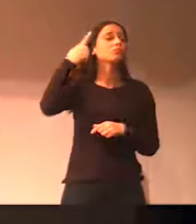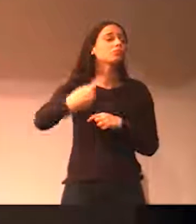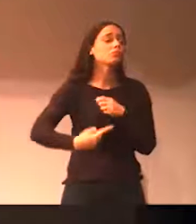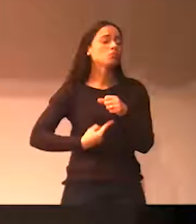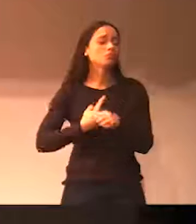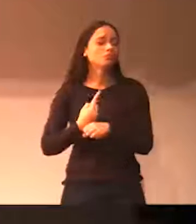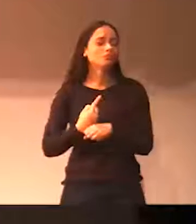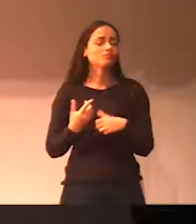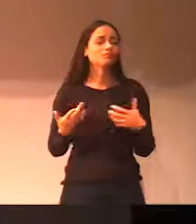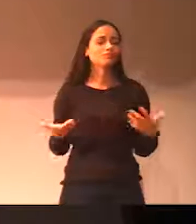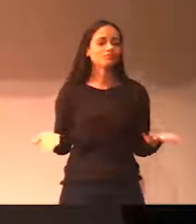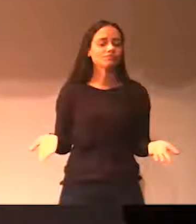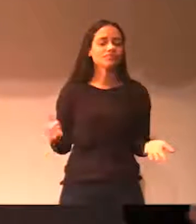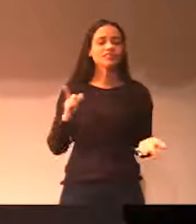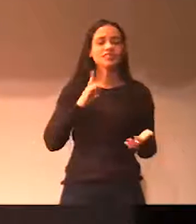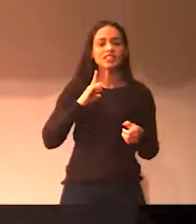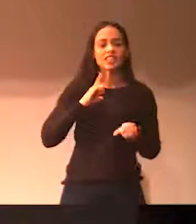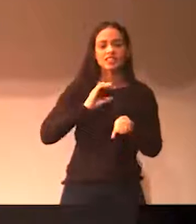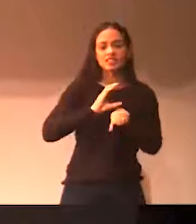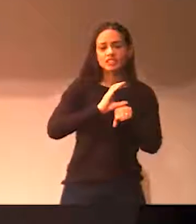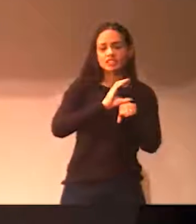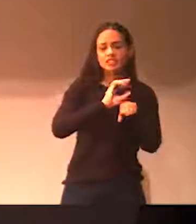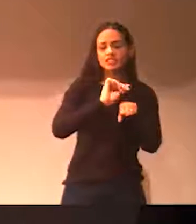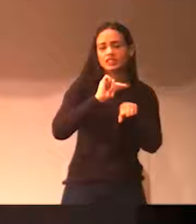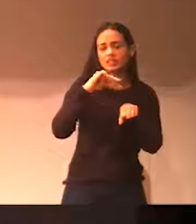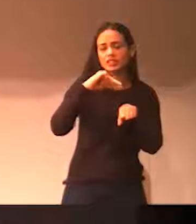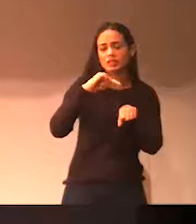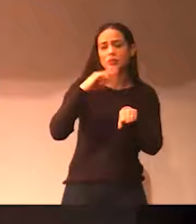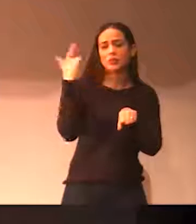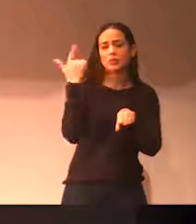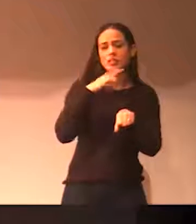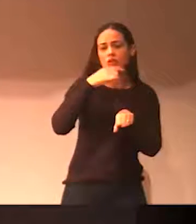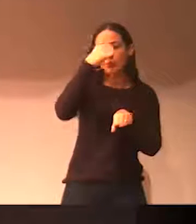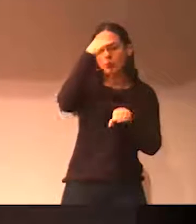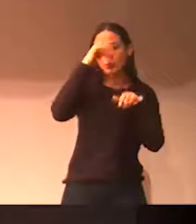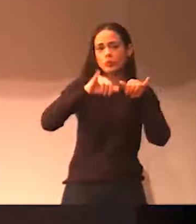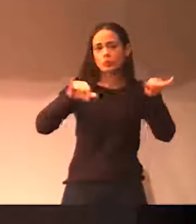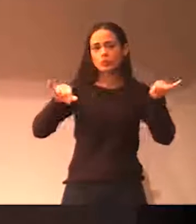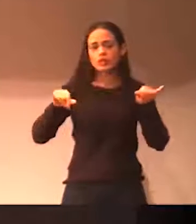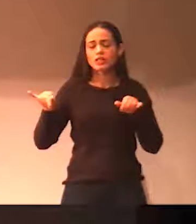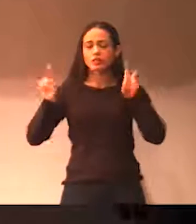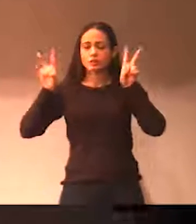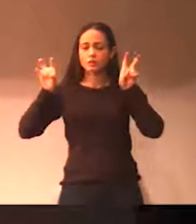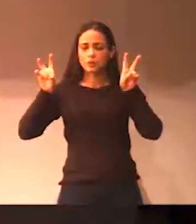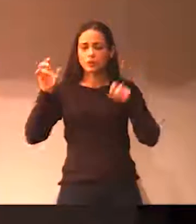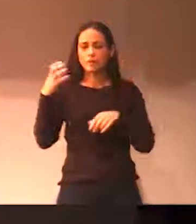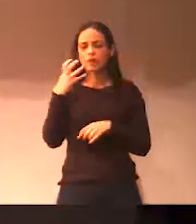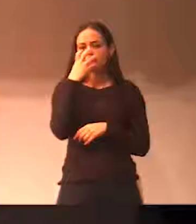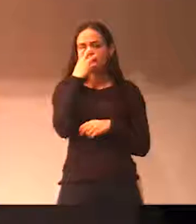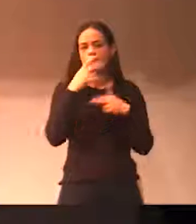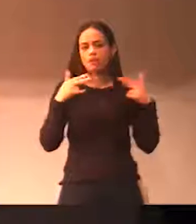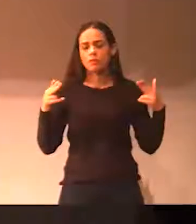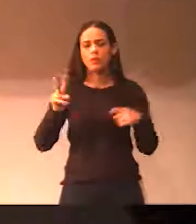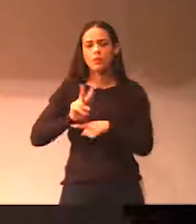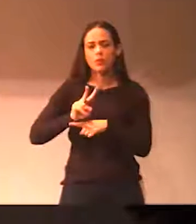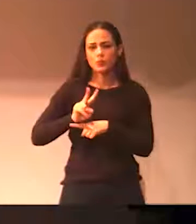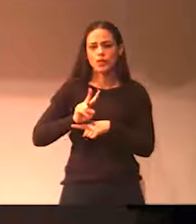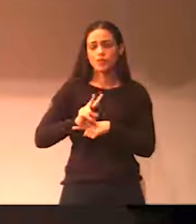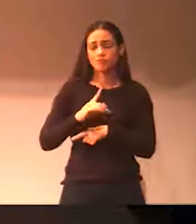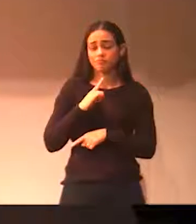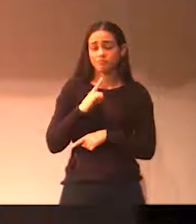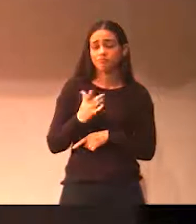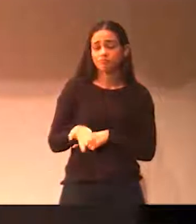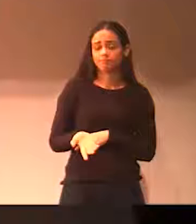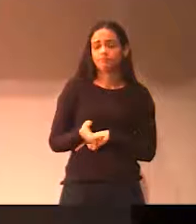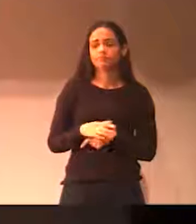ninguém separou uma verba para isso. Parece que o assunto não é relevante, né? A causa animal ela é sempre uma coisa que sempre tem algo mais importante que ela. E